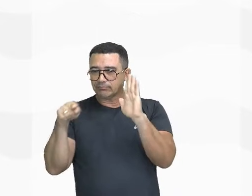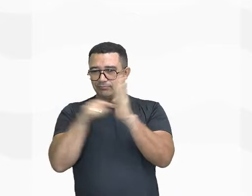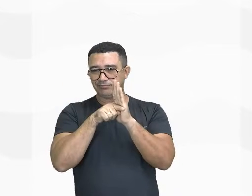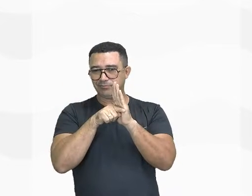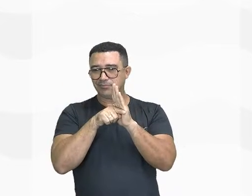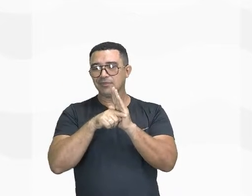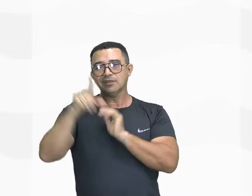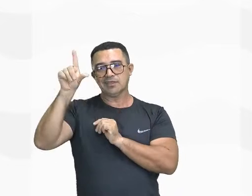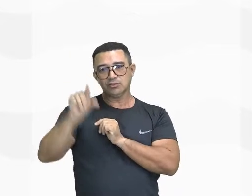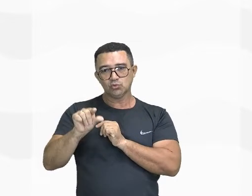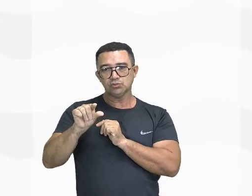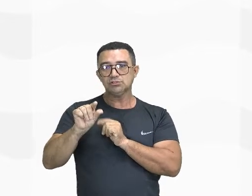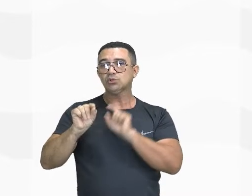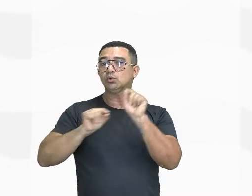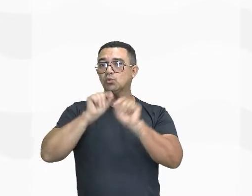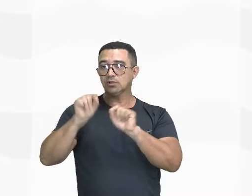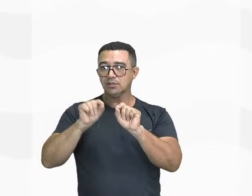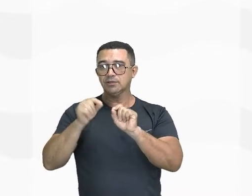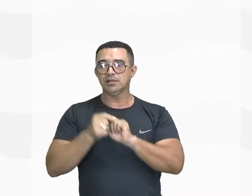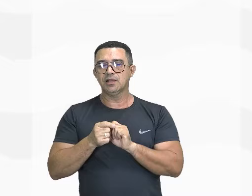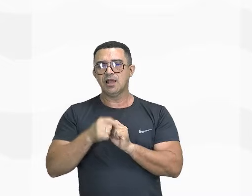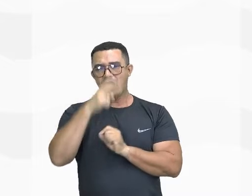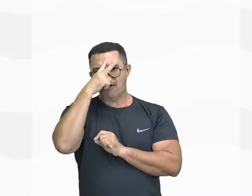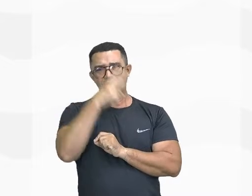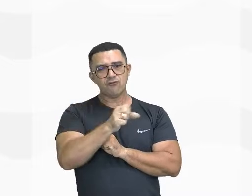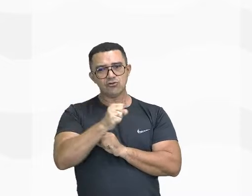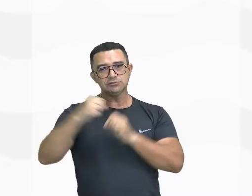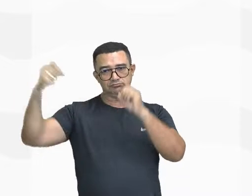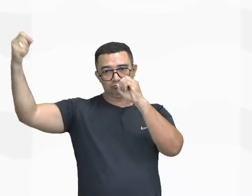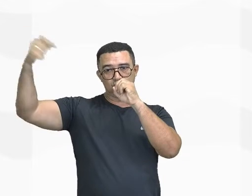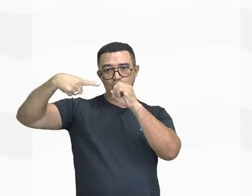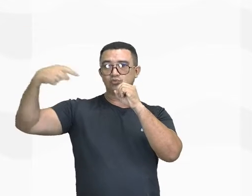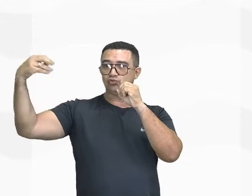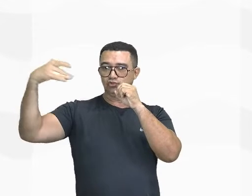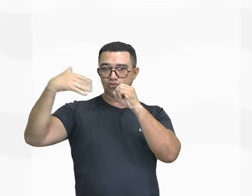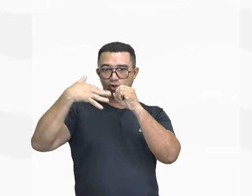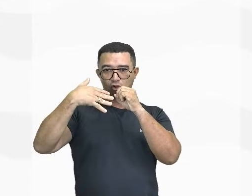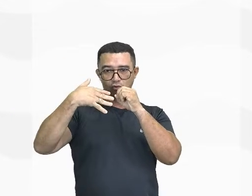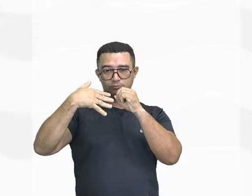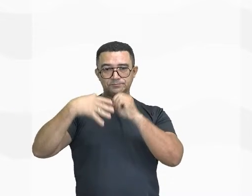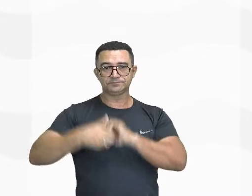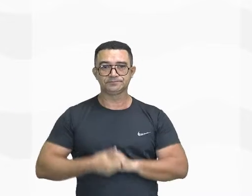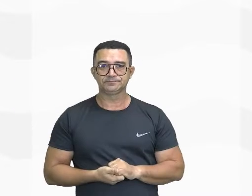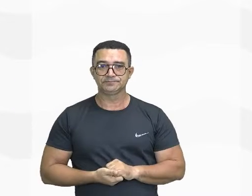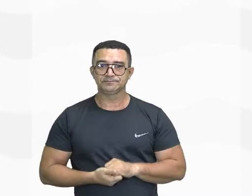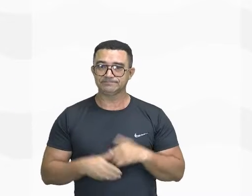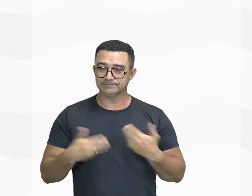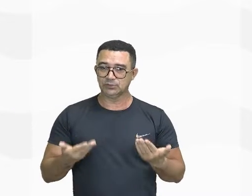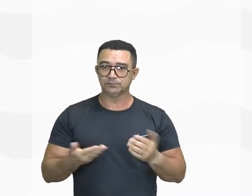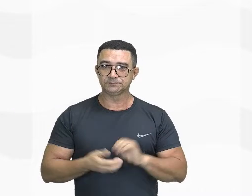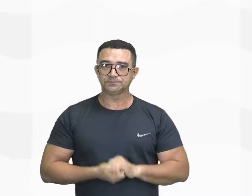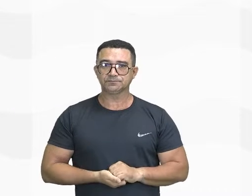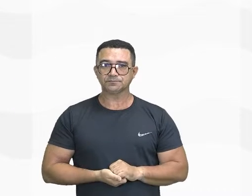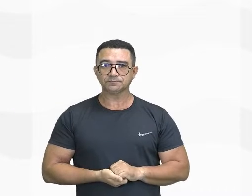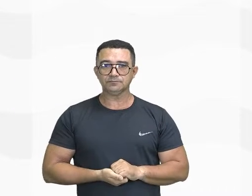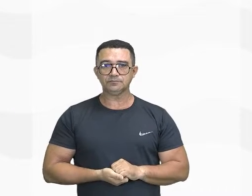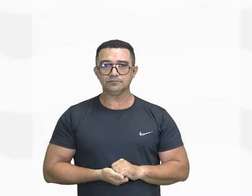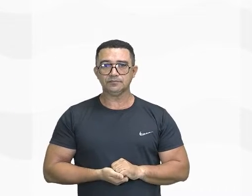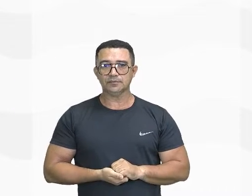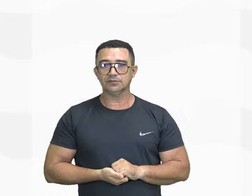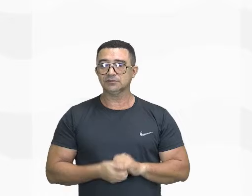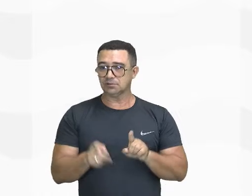a reduzir os efeitos das forças radiativas. Exatamente. Então, os feedbacks positivos aí, eles